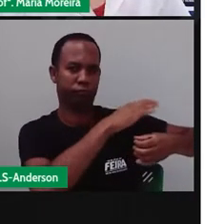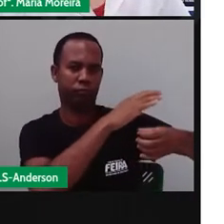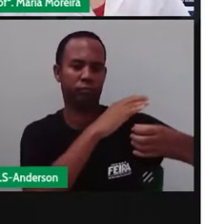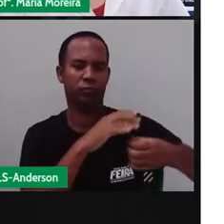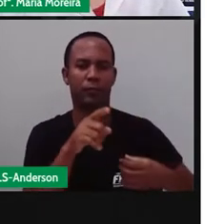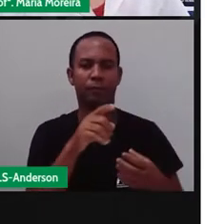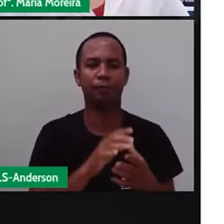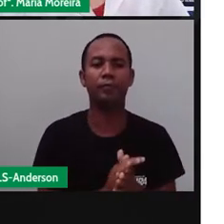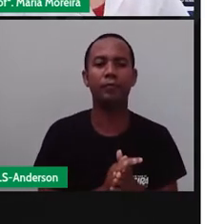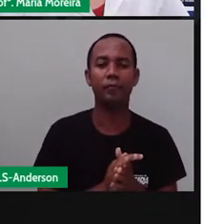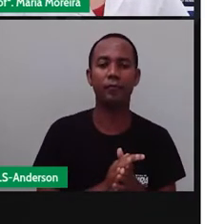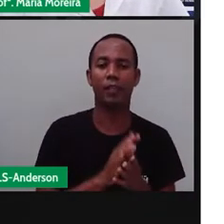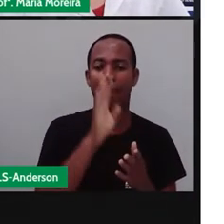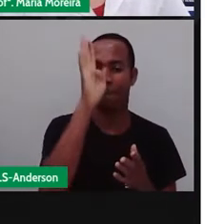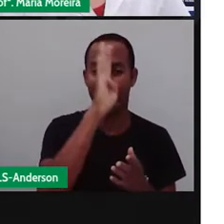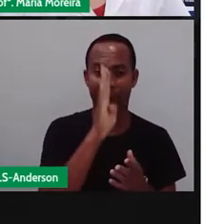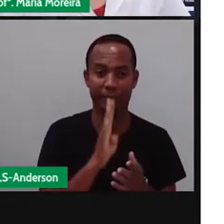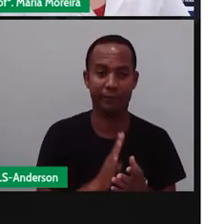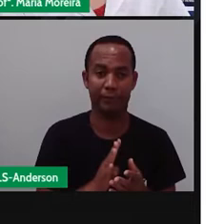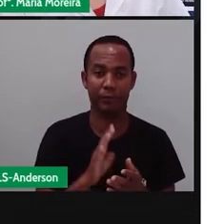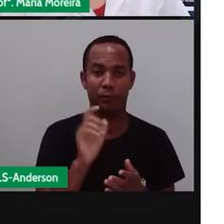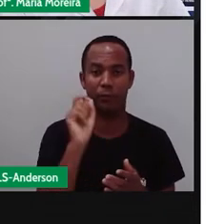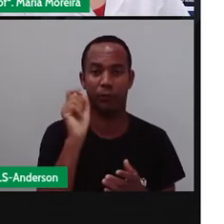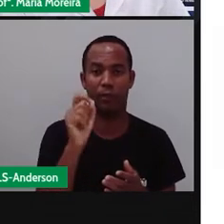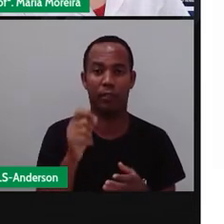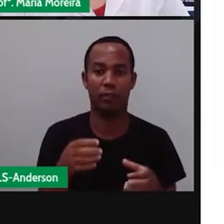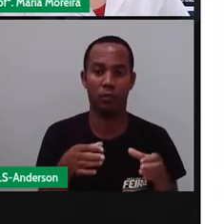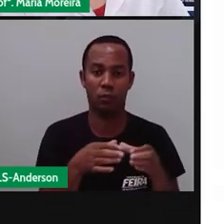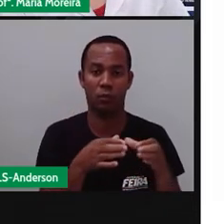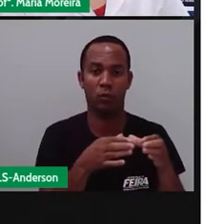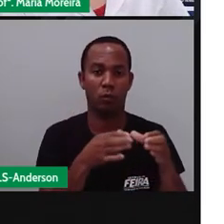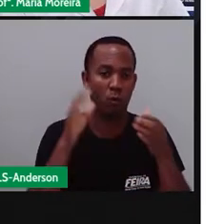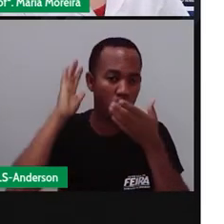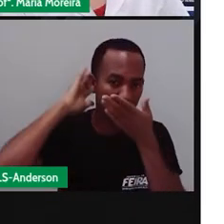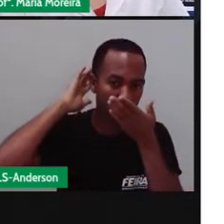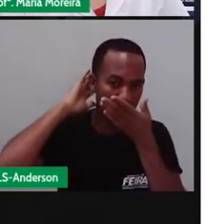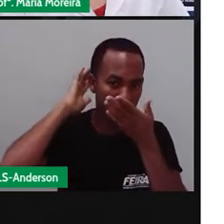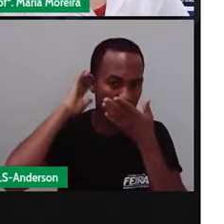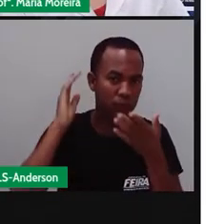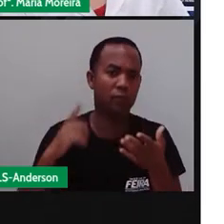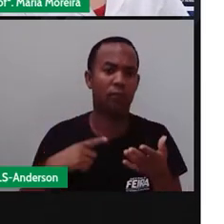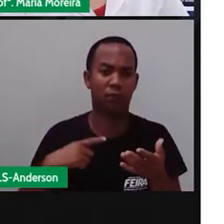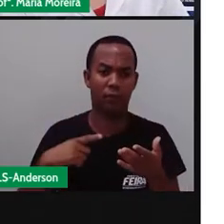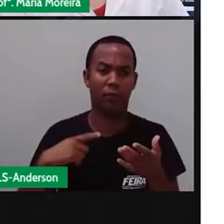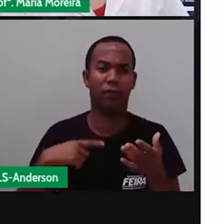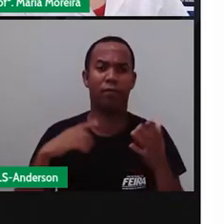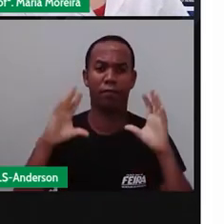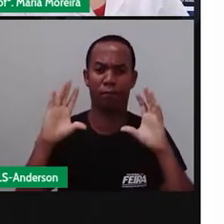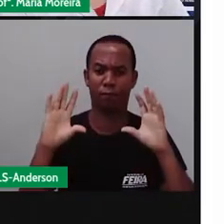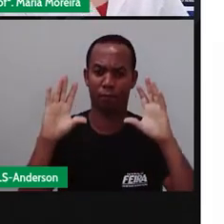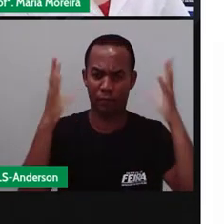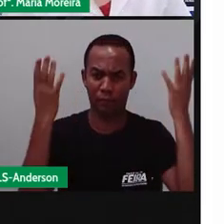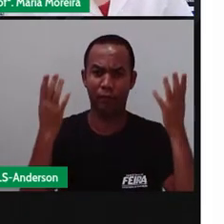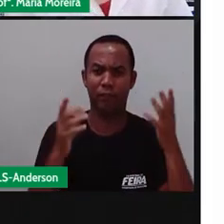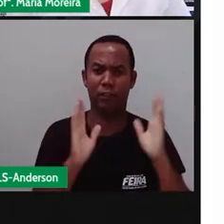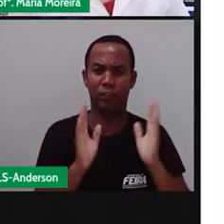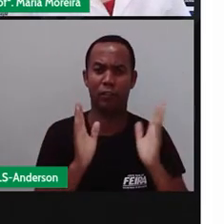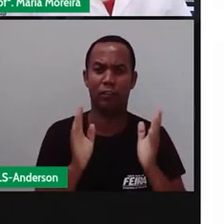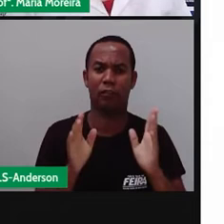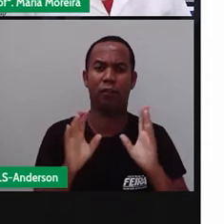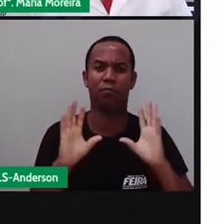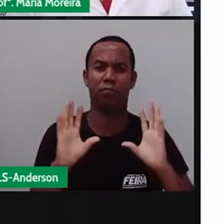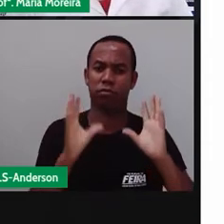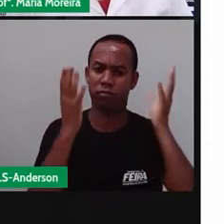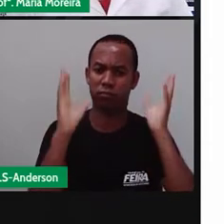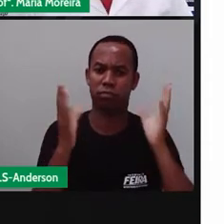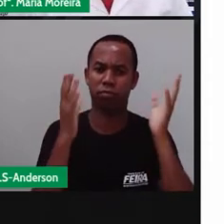Brasil, embora seja inverno, né, algumas populações indígenas também tinham o hábito de organizar festas nesse período e comemorar,